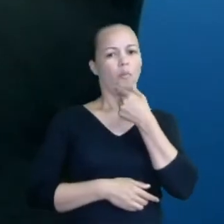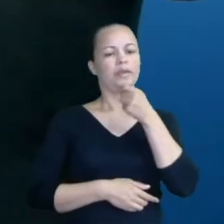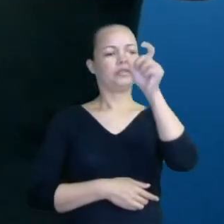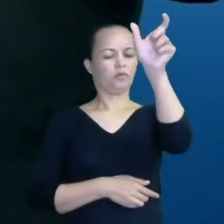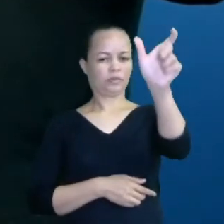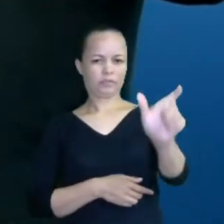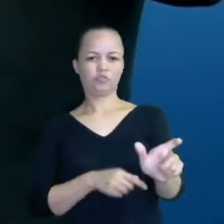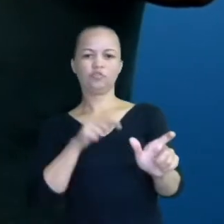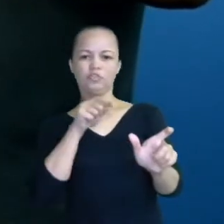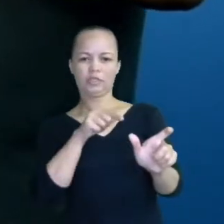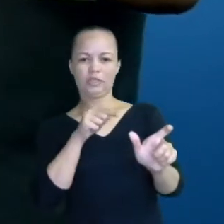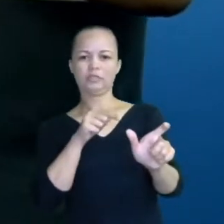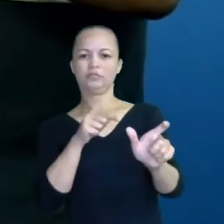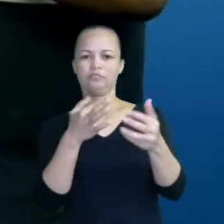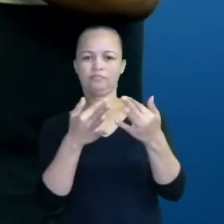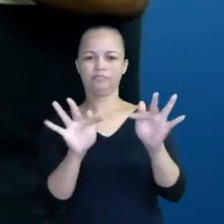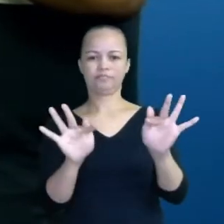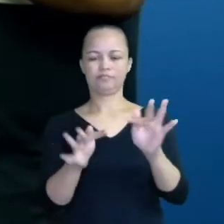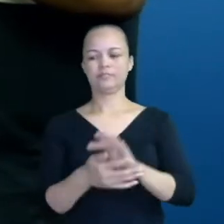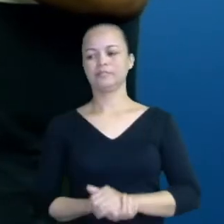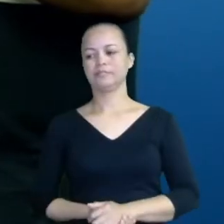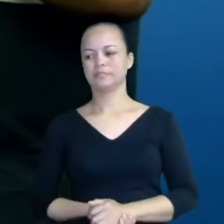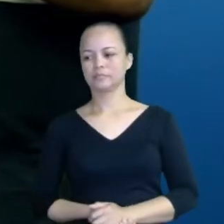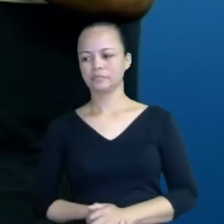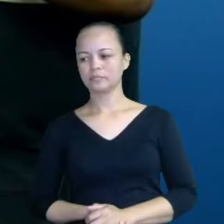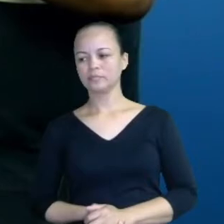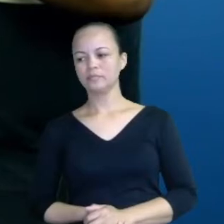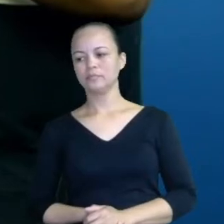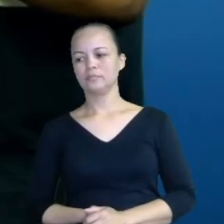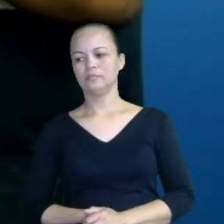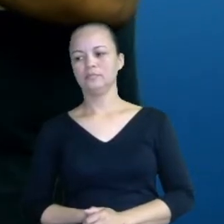é o sujeito dessa frase.